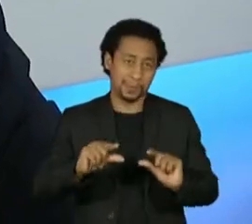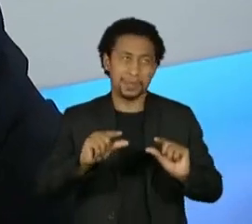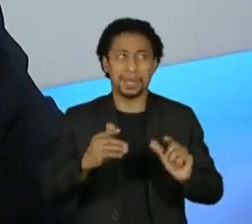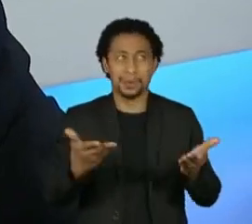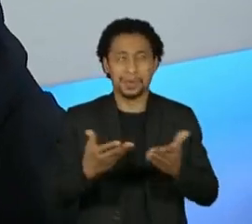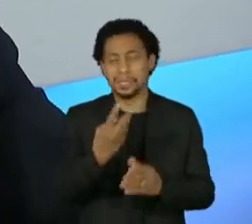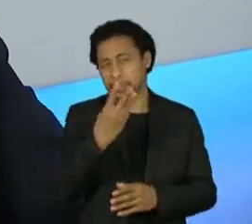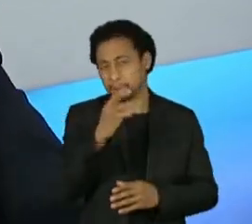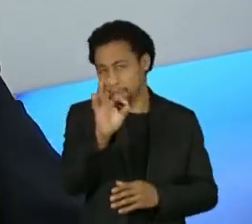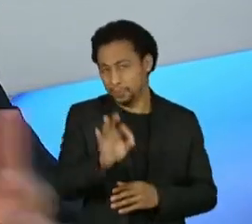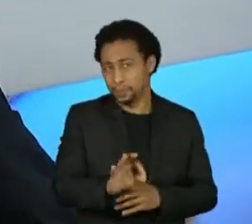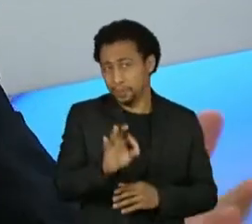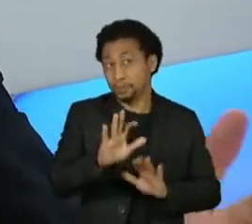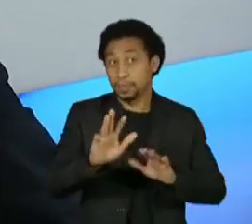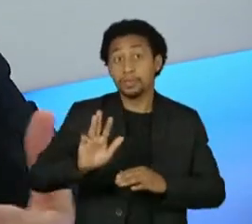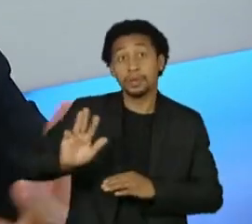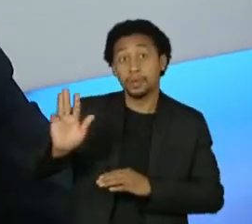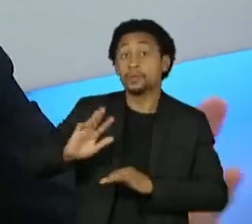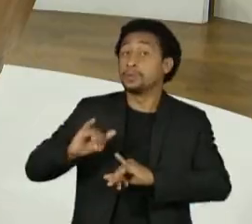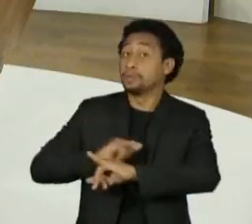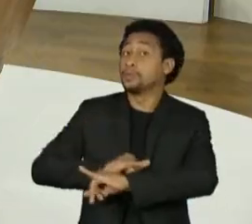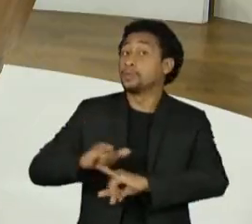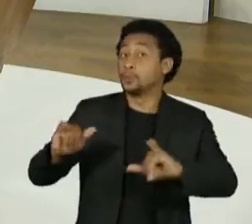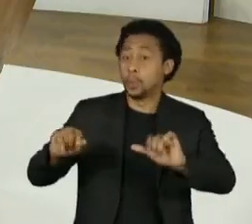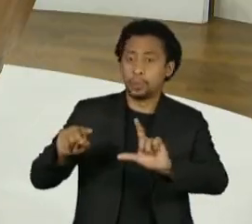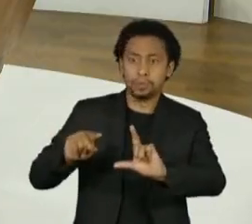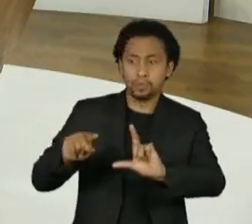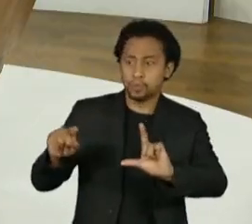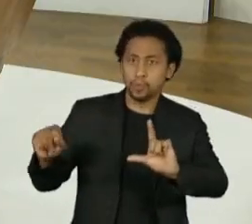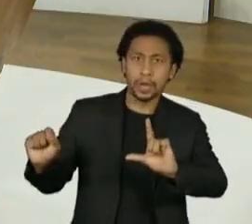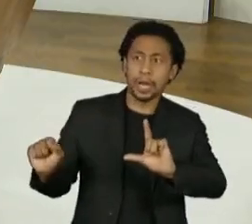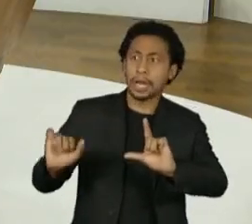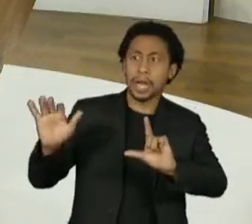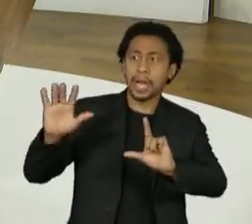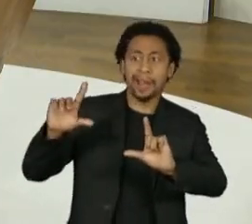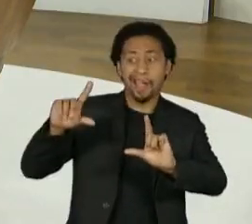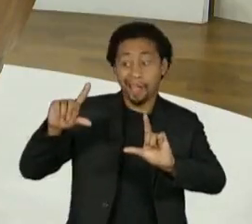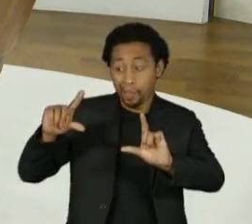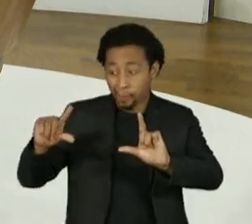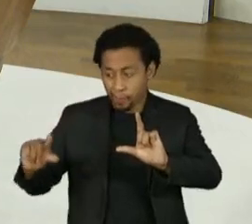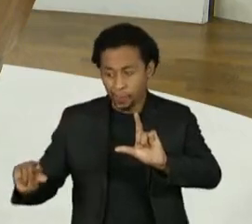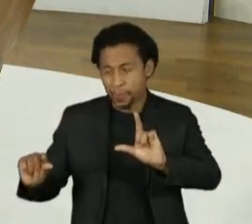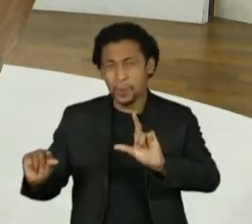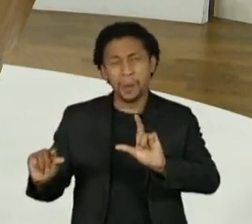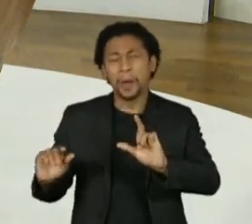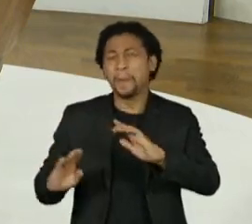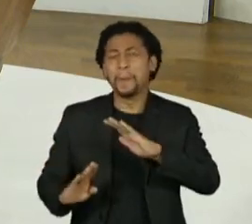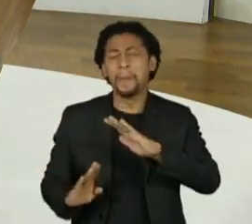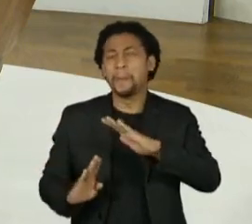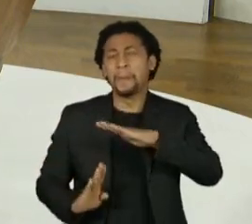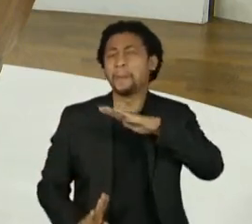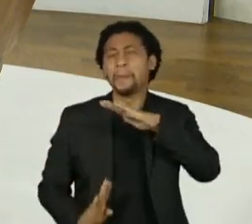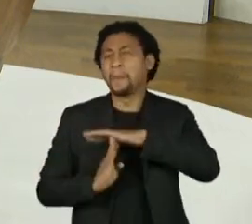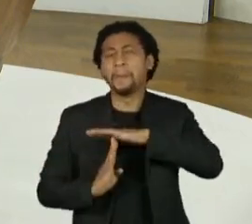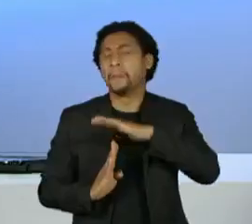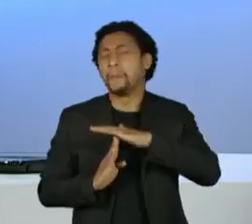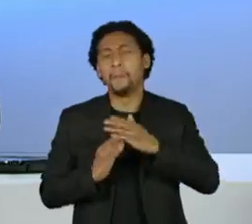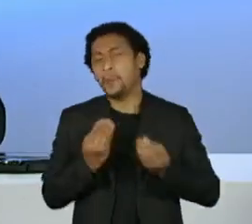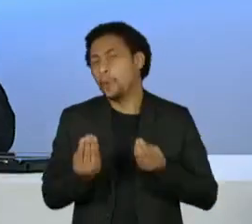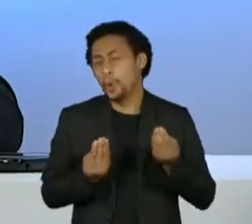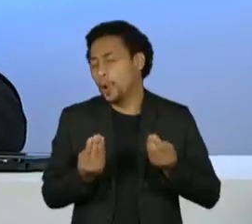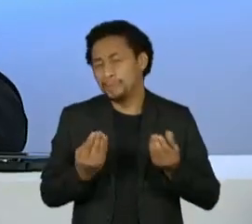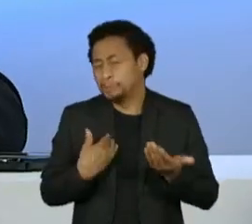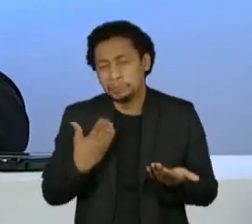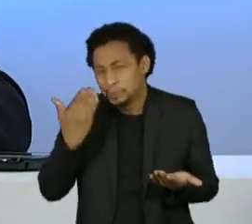ex-presidente Lula estão falando em meta de inflação incrível não tá muito claro exatamente o que que é isso o senhor acha que deveria voltar